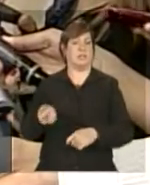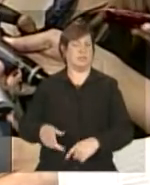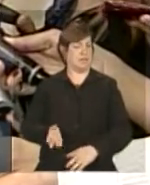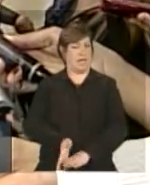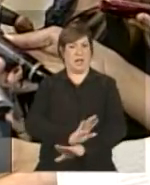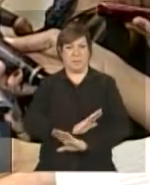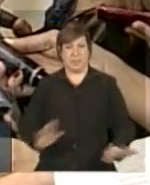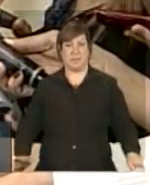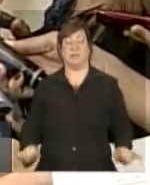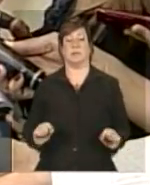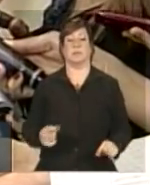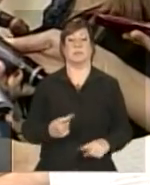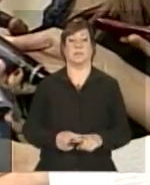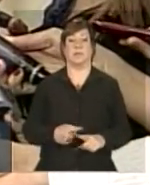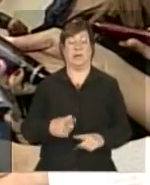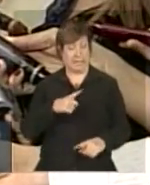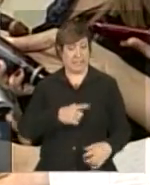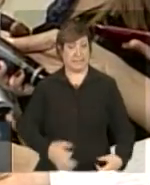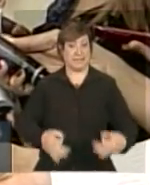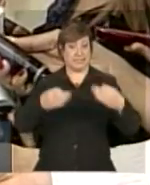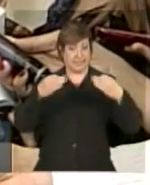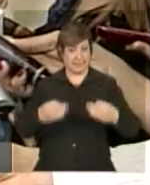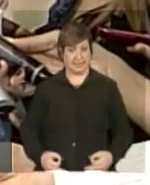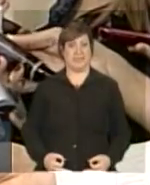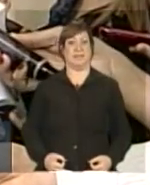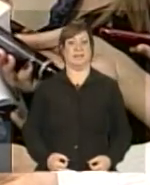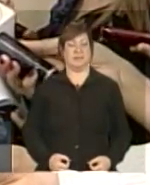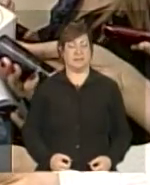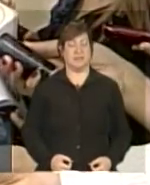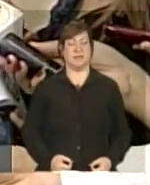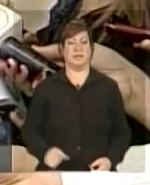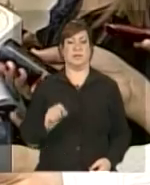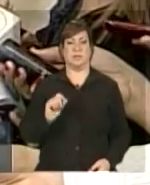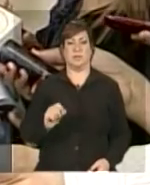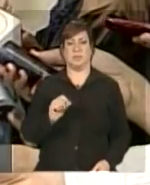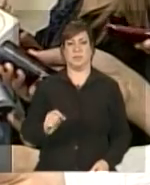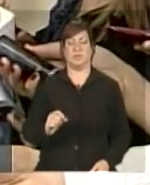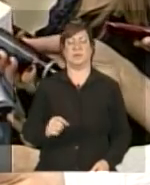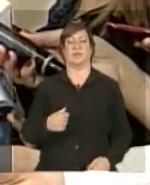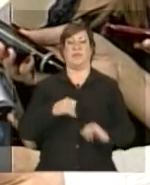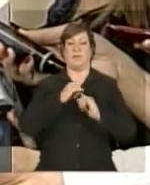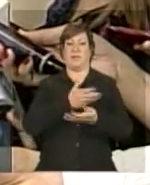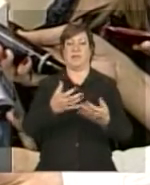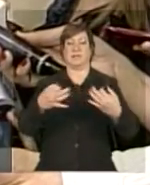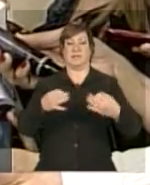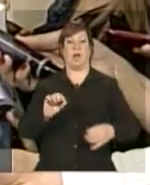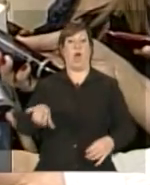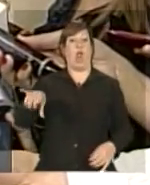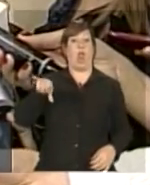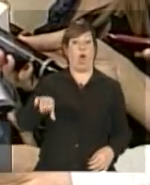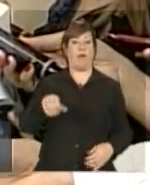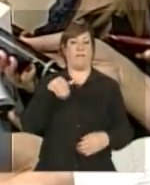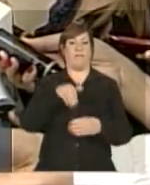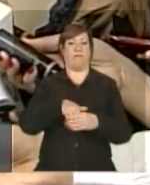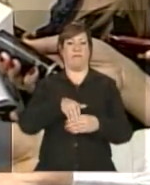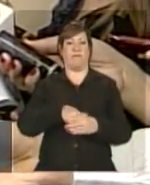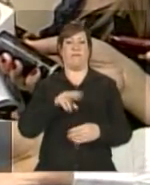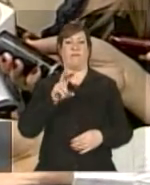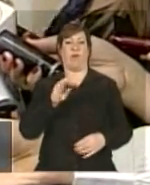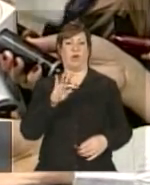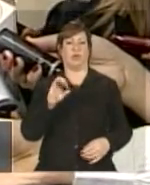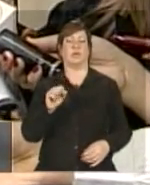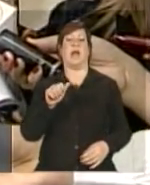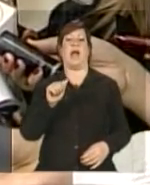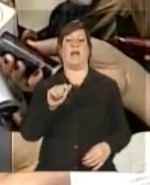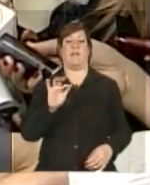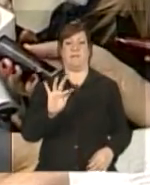Eu tenho convicção e eu partilho da convicção dos 9 votos favoráveis